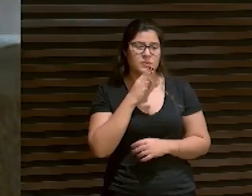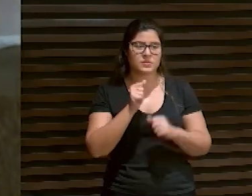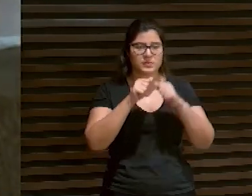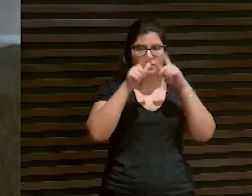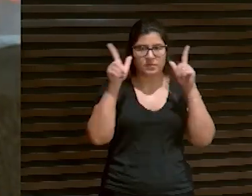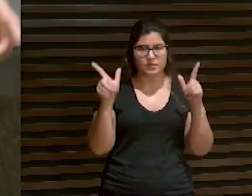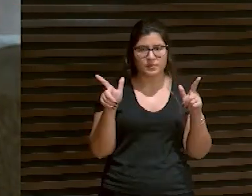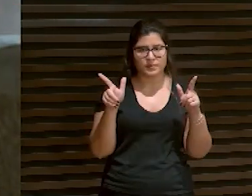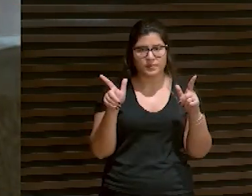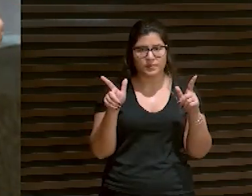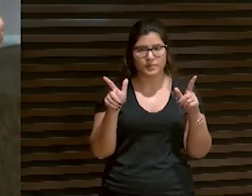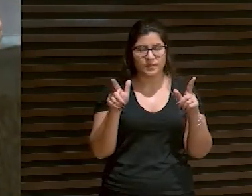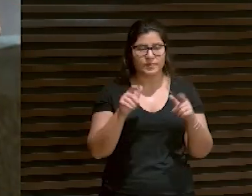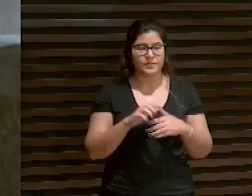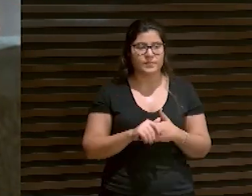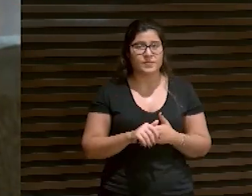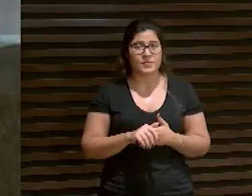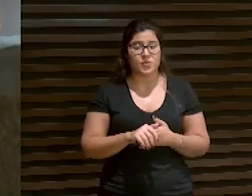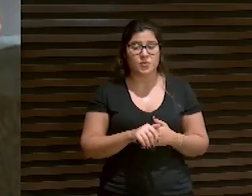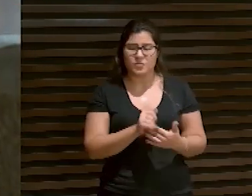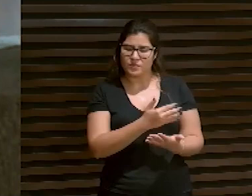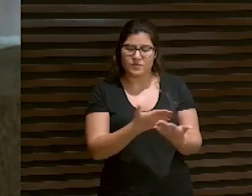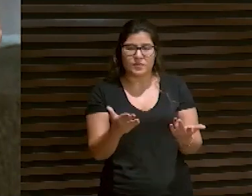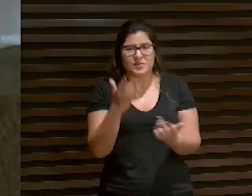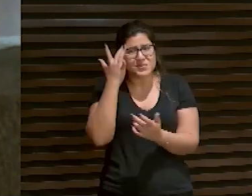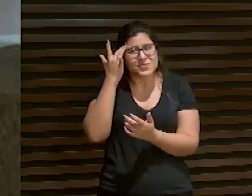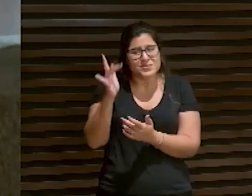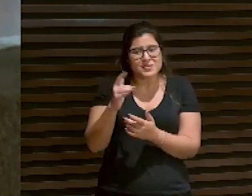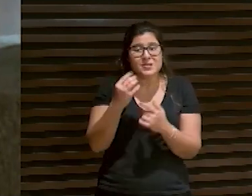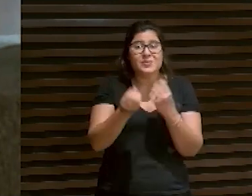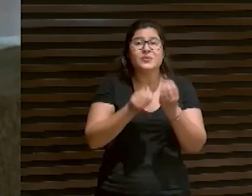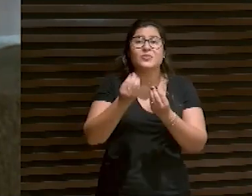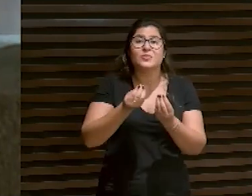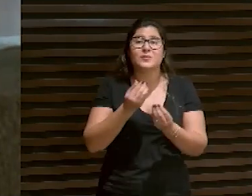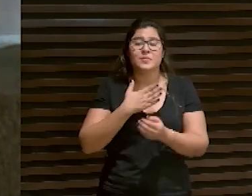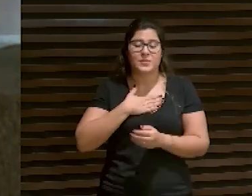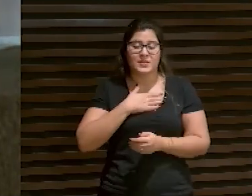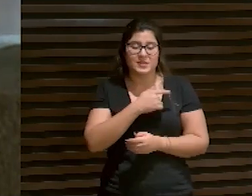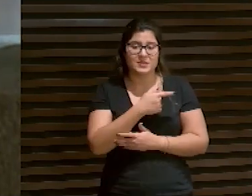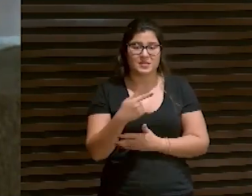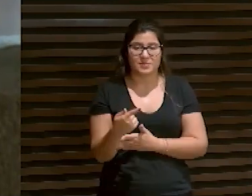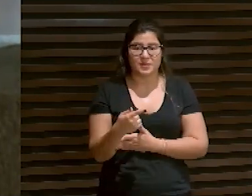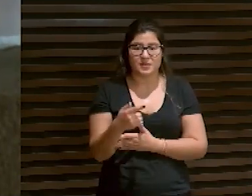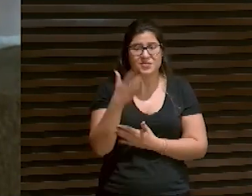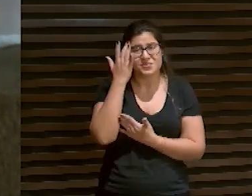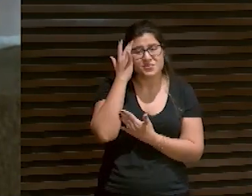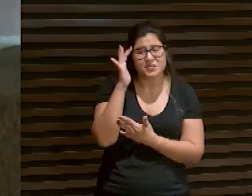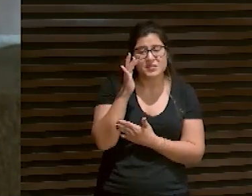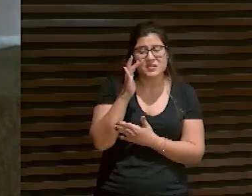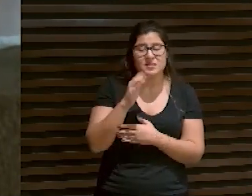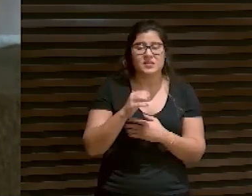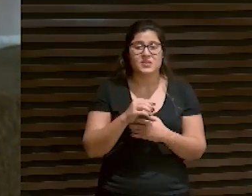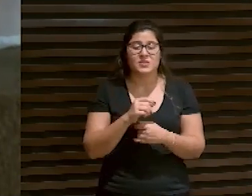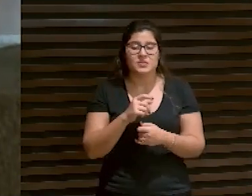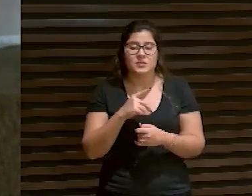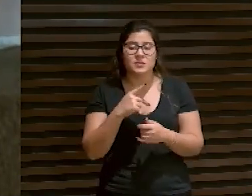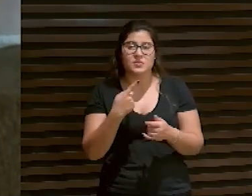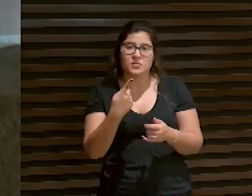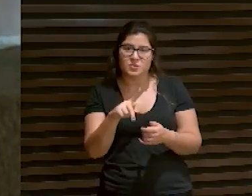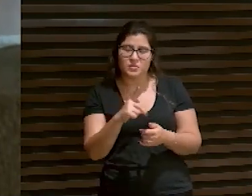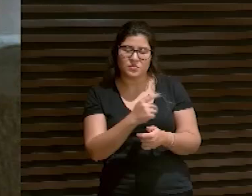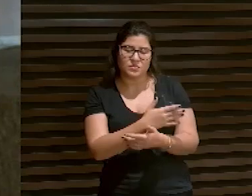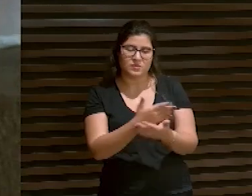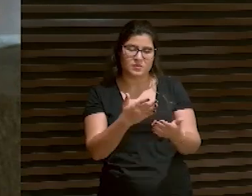Vocês não sabem como que foi minha semana. Eu não sei como foi a semana de vocês, passo a passo, os pecados cometidos, os